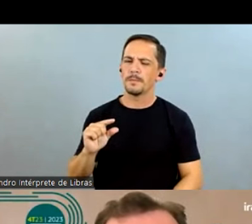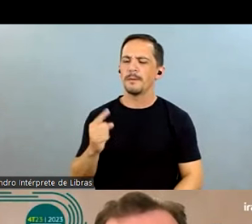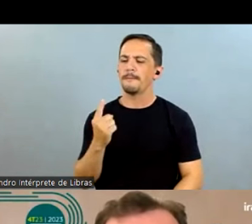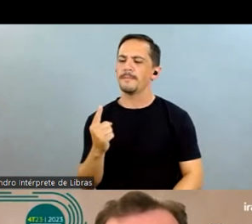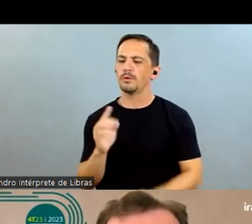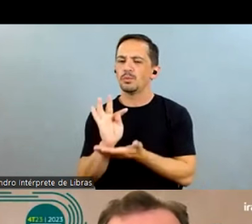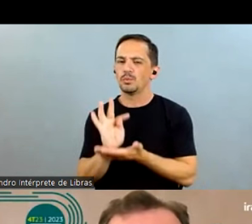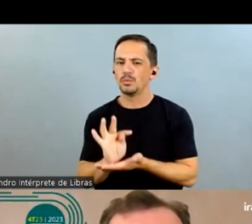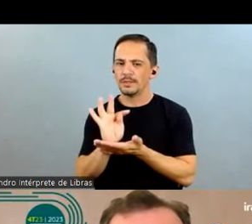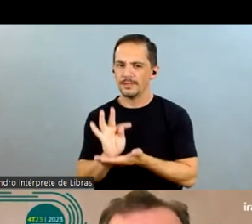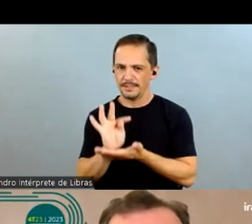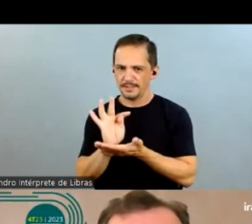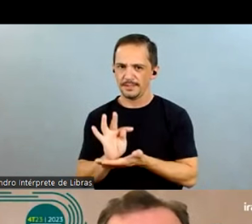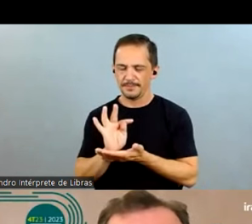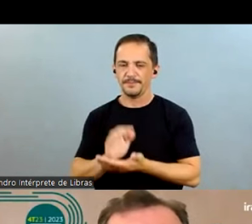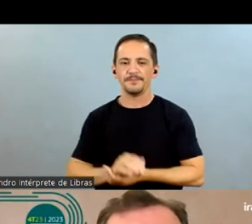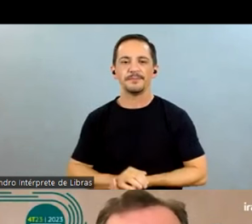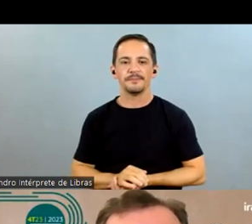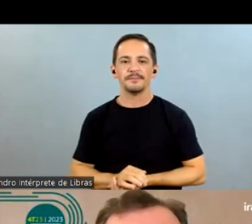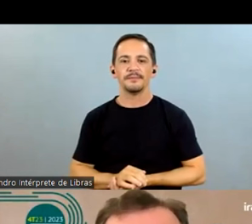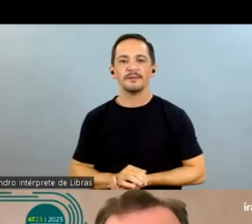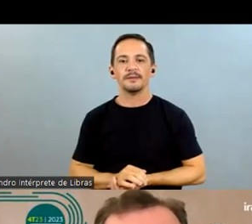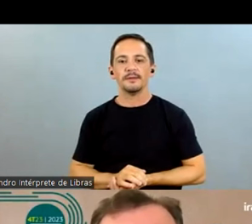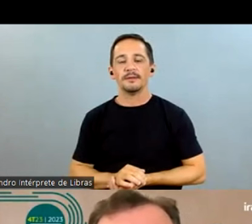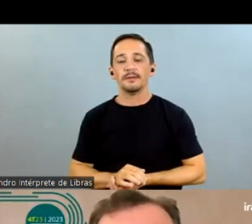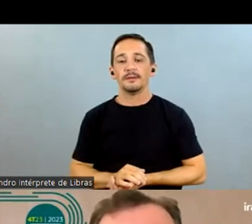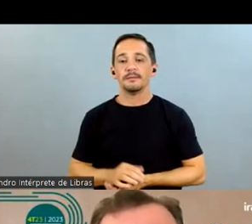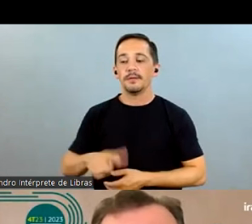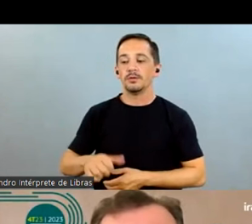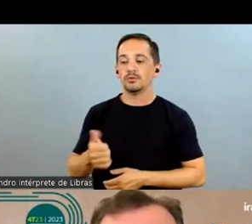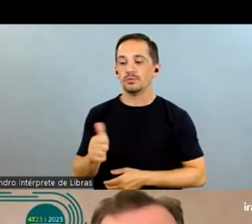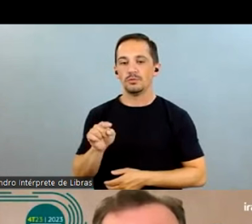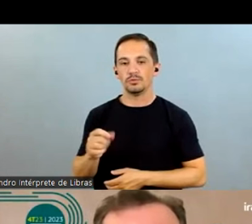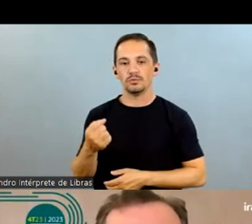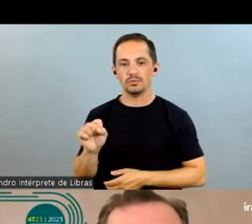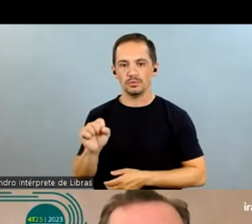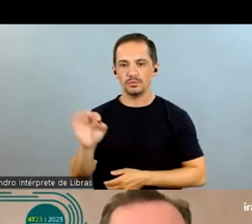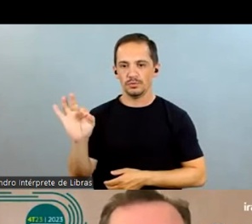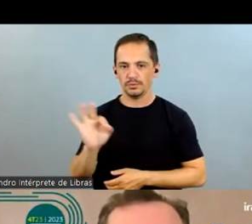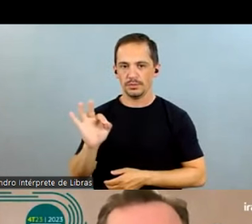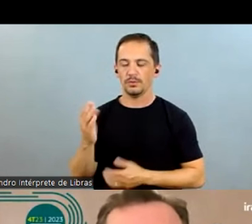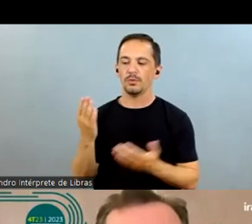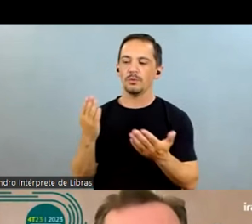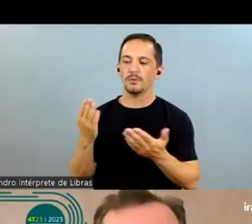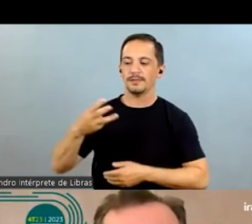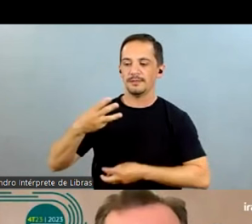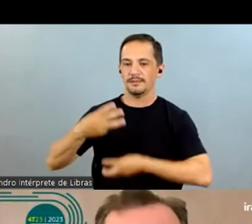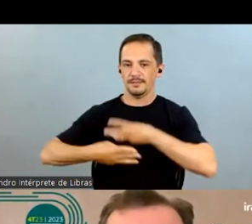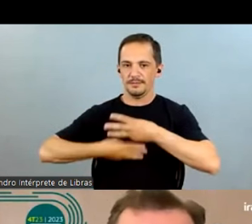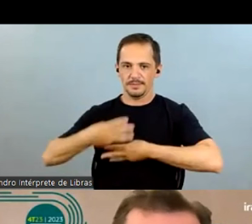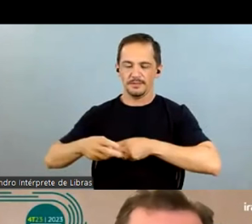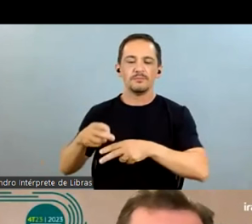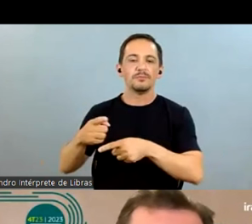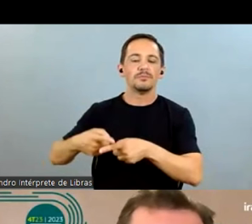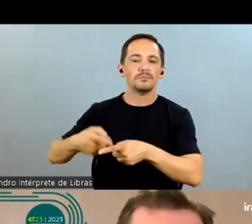relação ao ano passado eh e 11.8 em relação ao terceiro trimestre por conta de